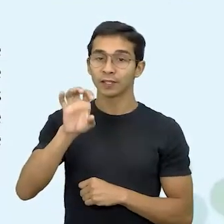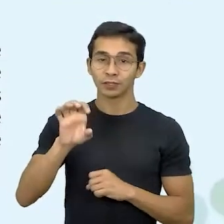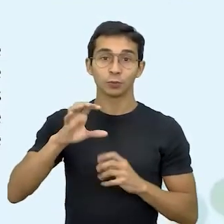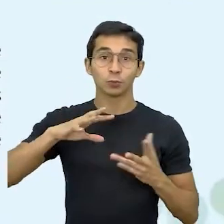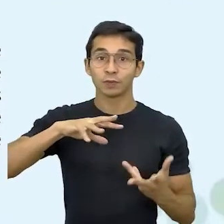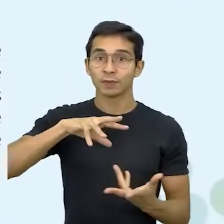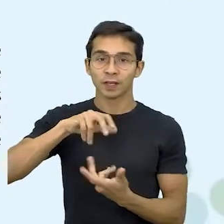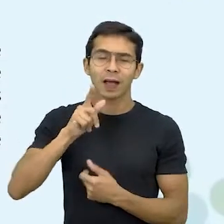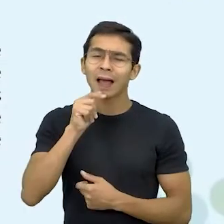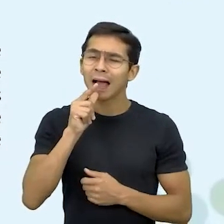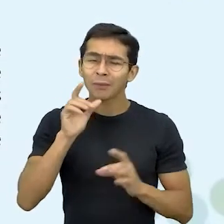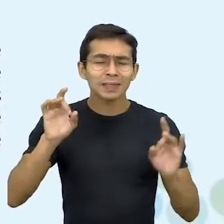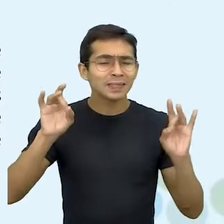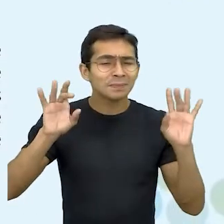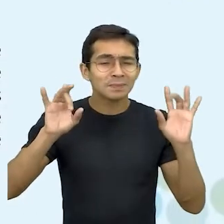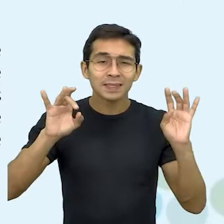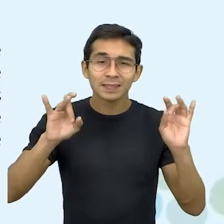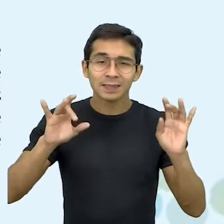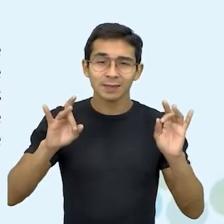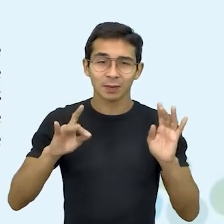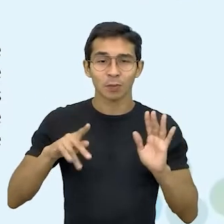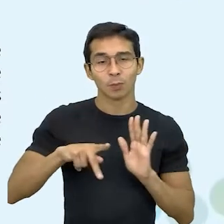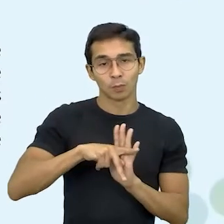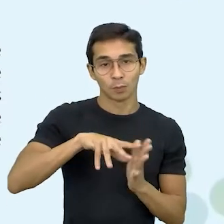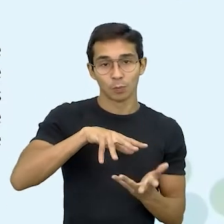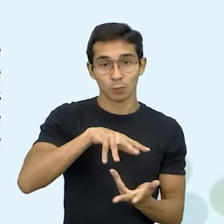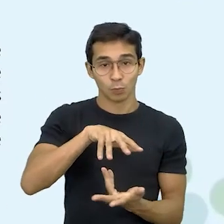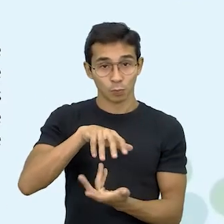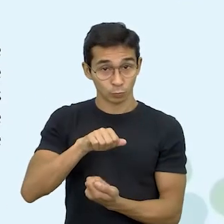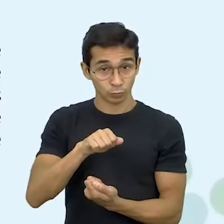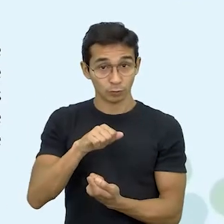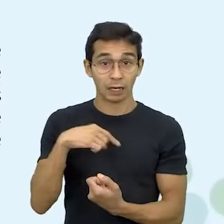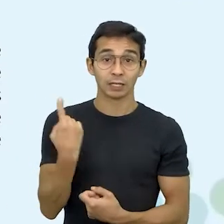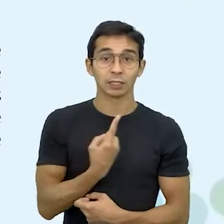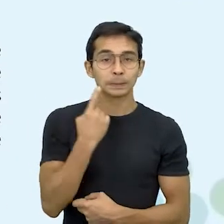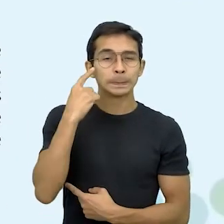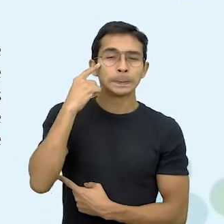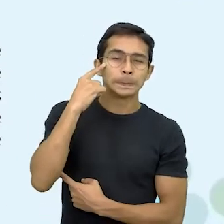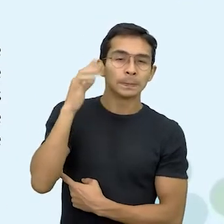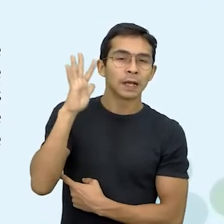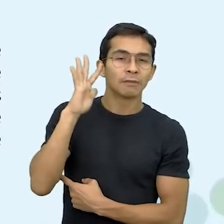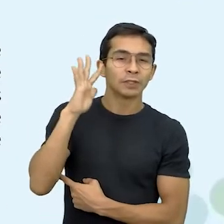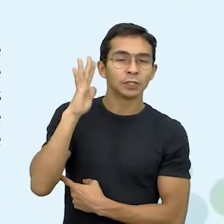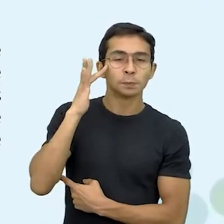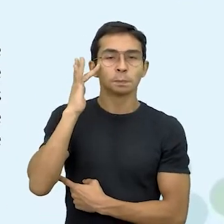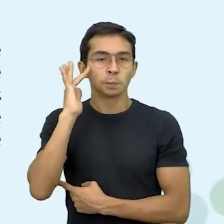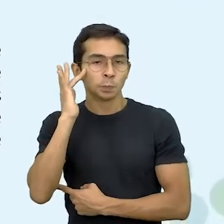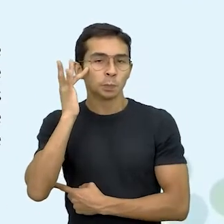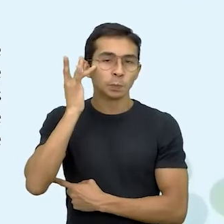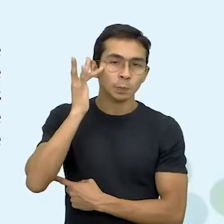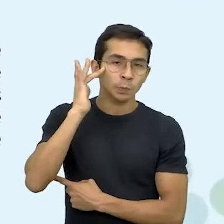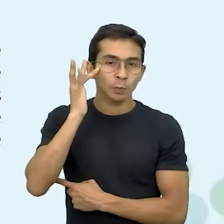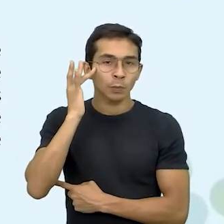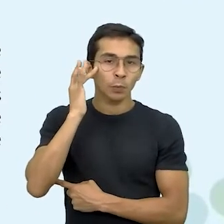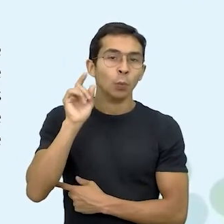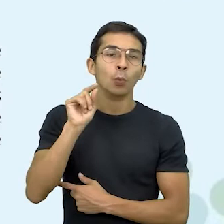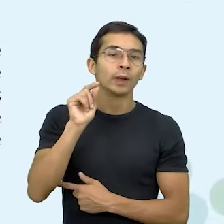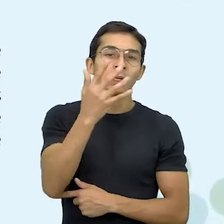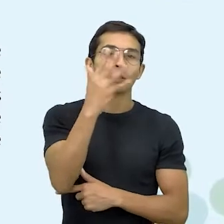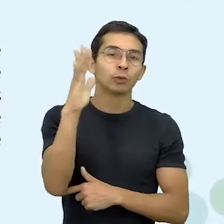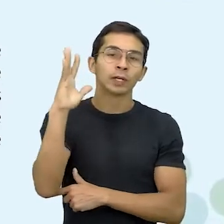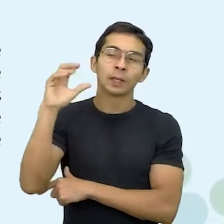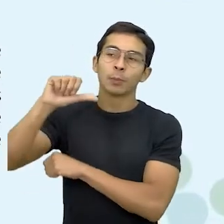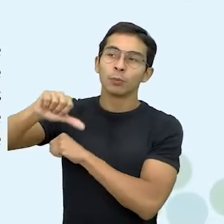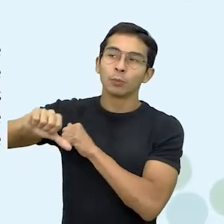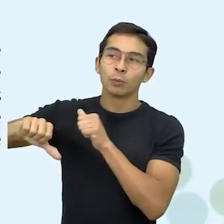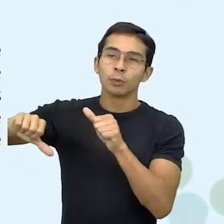precioso, certo? Então, nosso objetivo é levantar e testar hipóteses sobre variáveis que interferem na dinâmica de fenômenos da natureza e